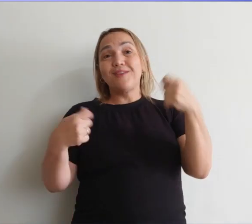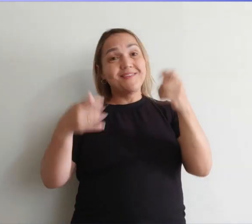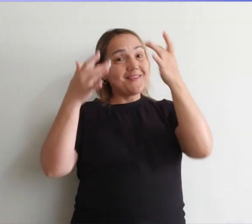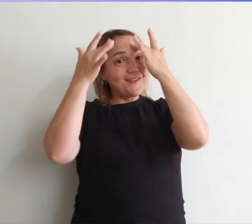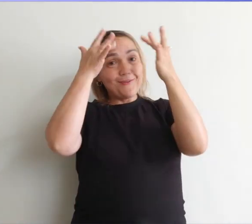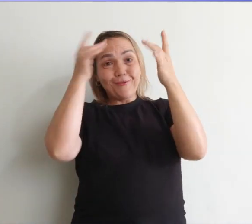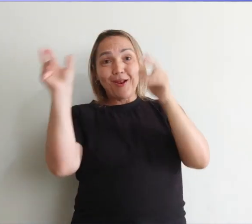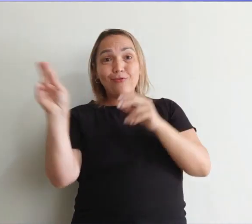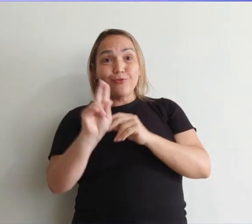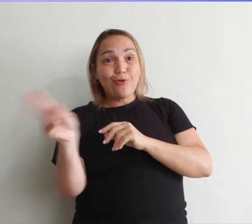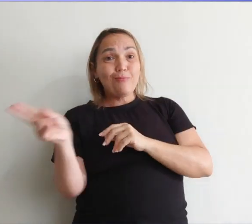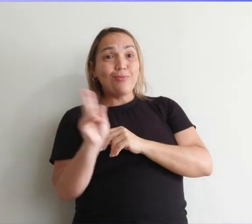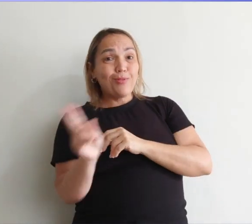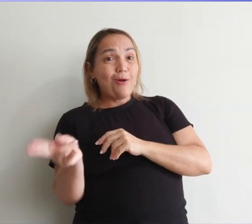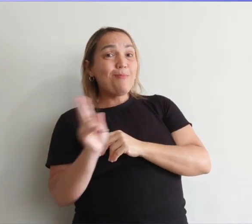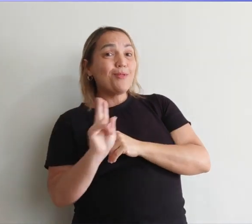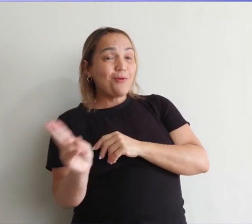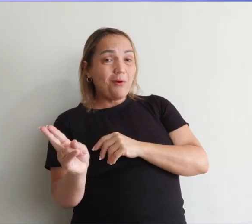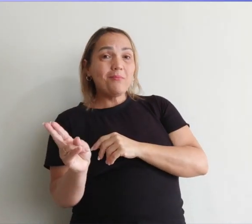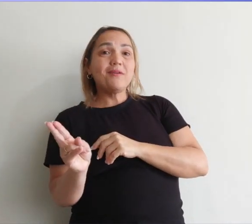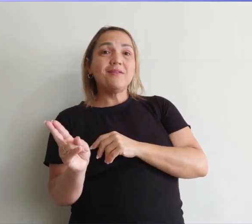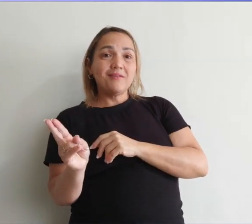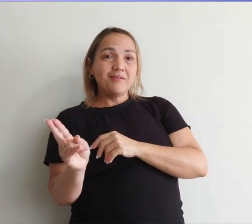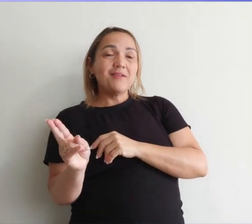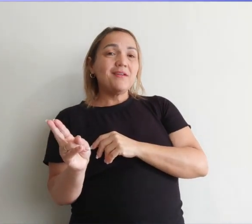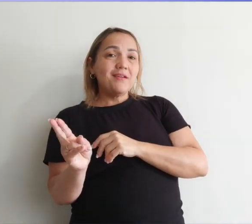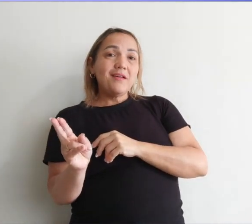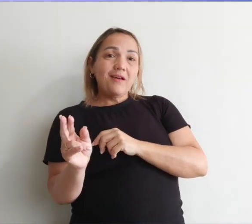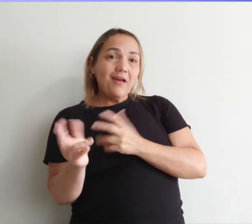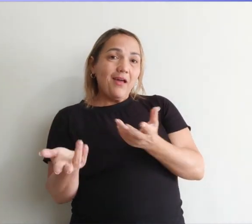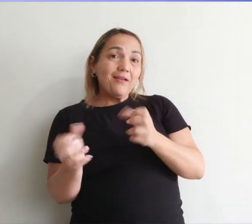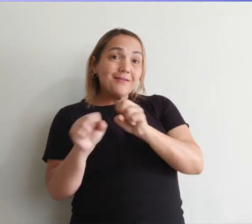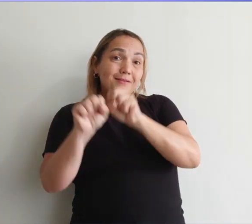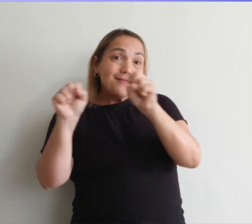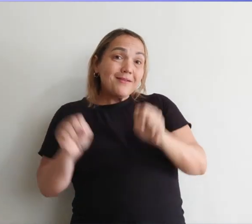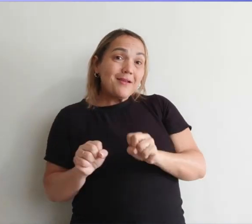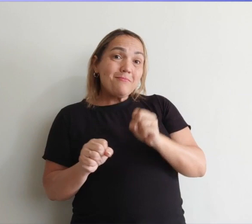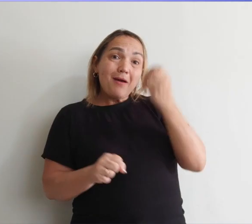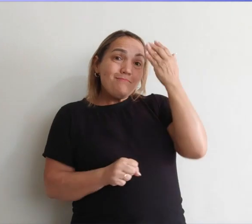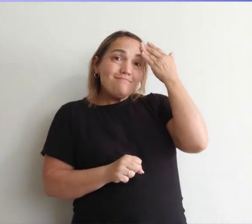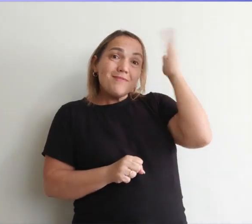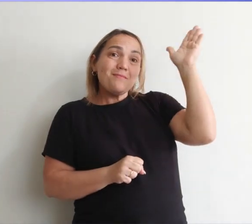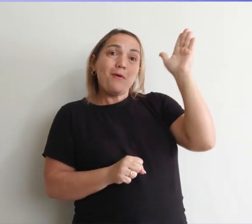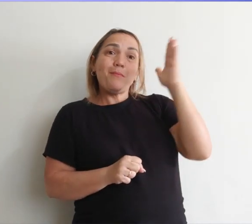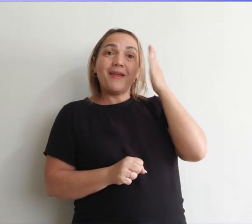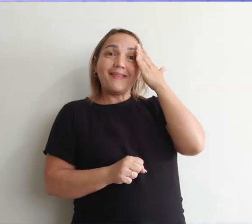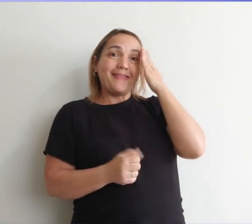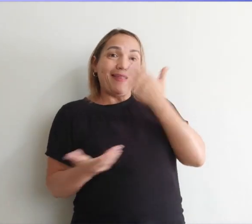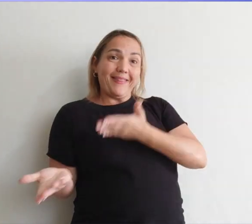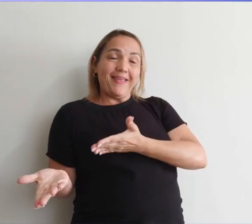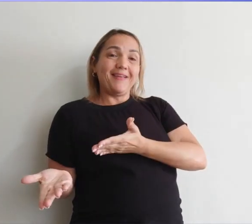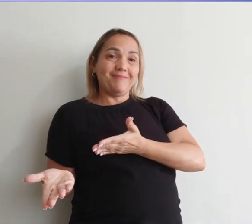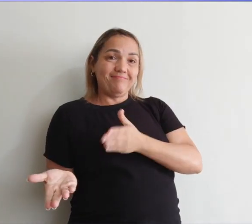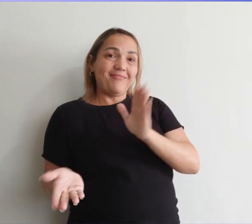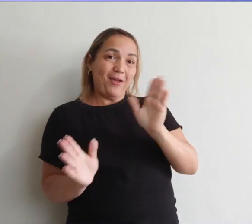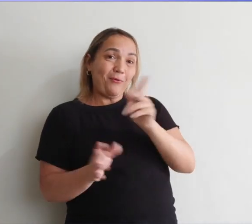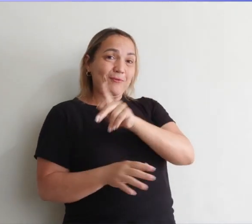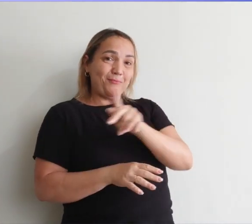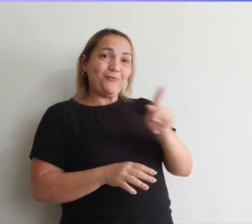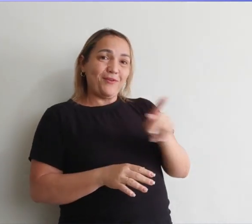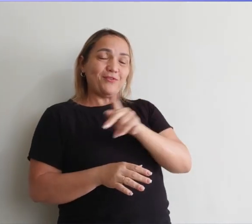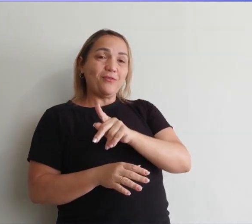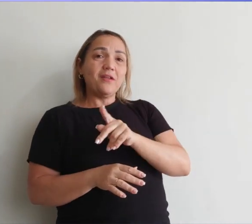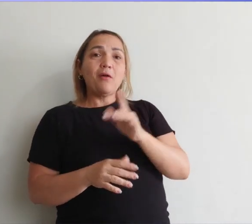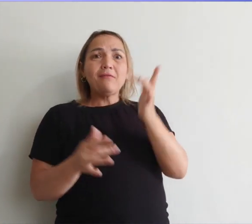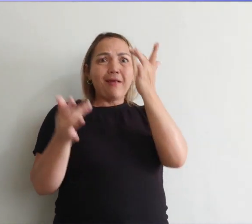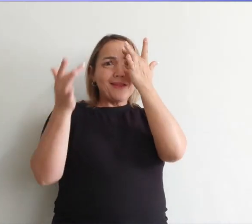São nomes. muitos termos, são muitas Muitos coisas. nomes. A sistemática é fundamental para você poder entender. Agora, dando uma de professor agora. Então, a